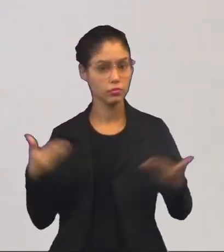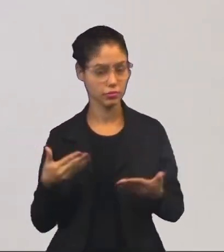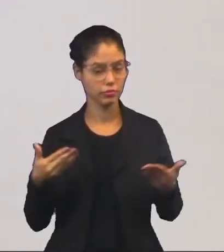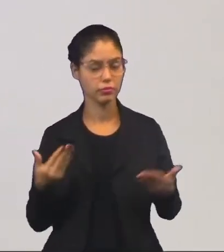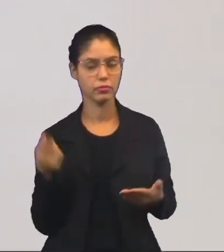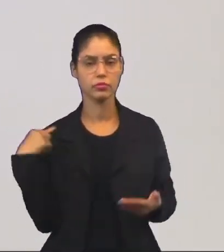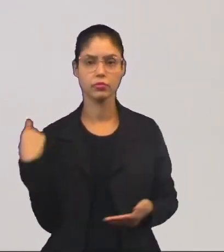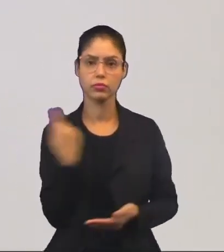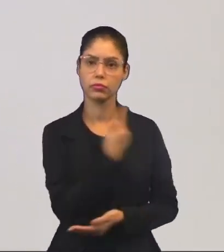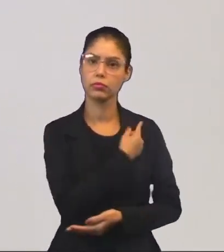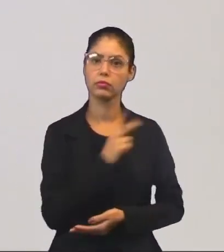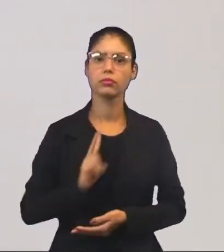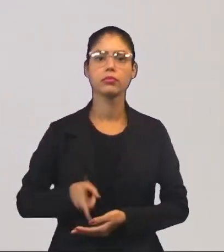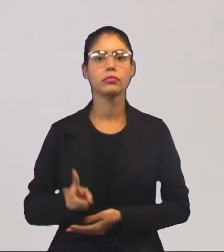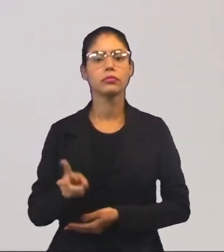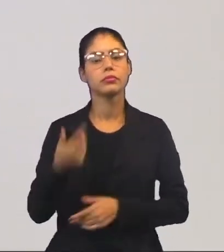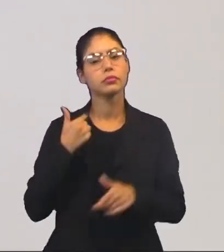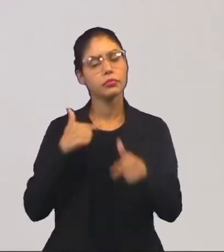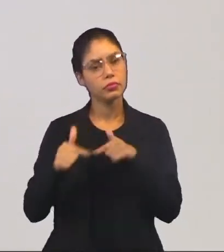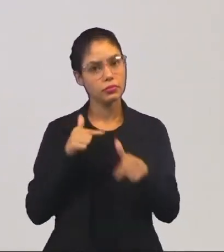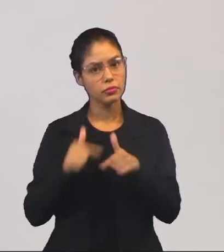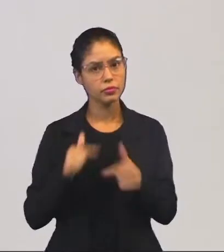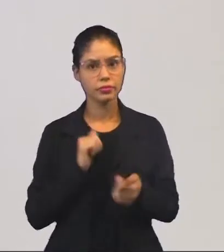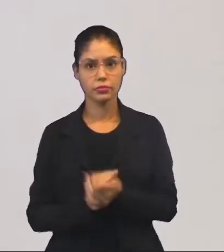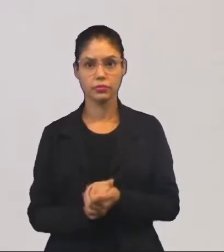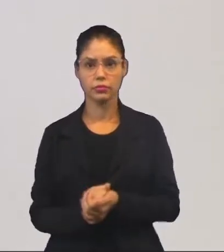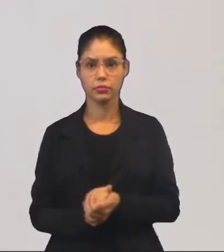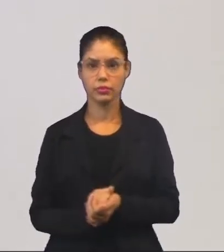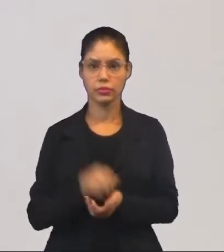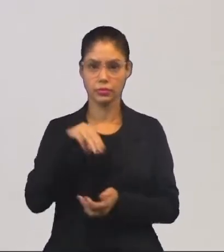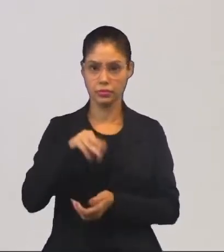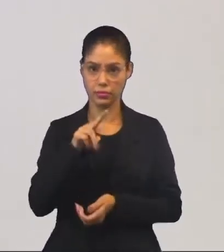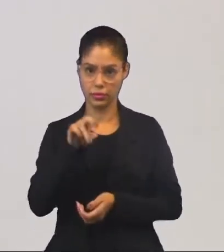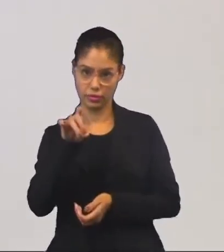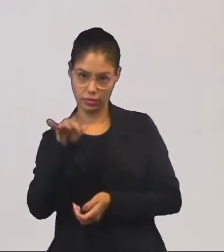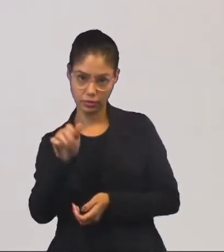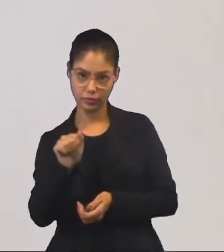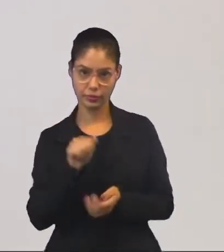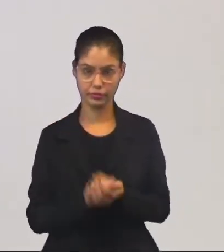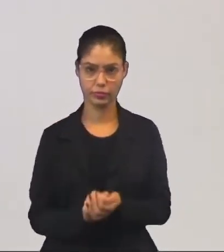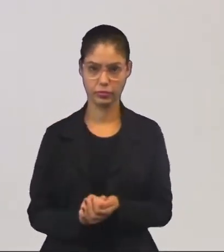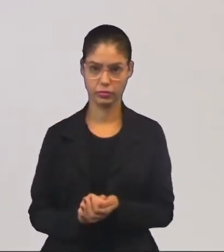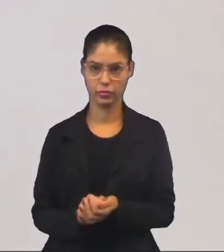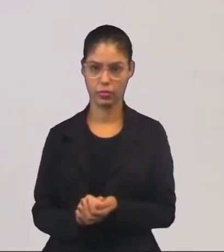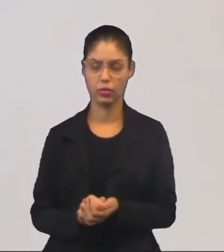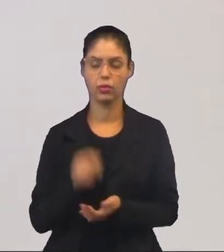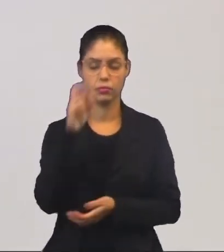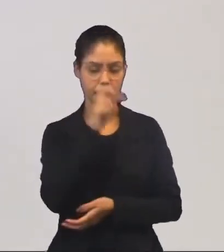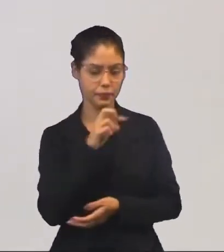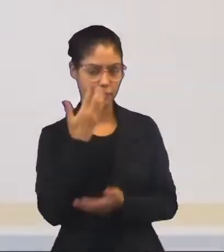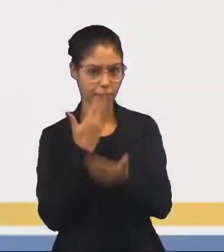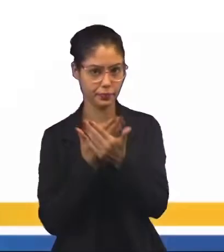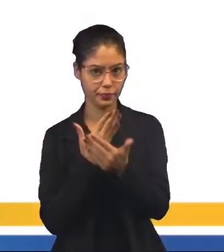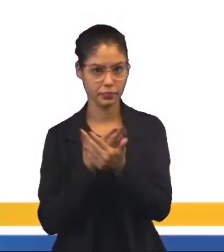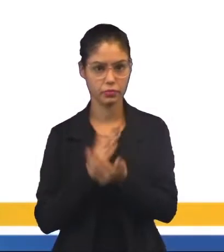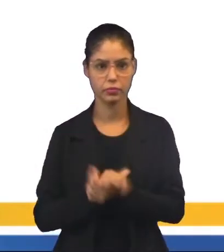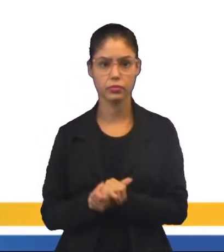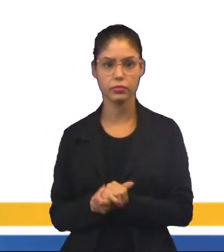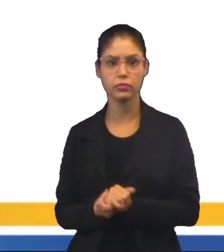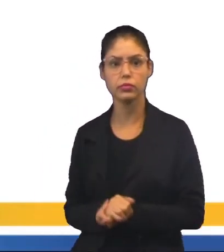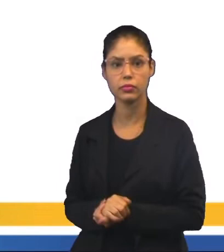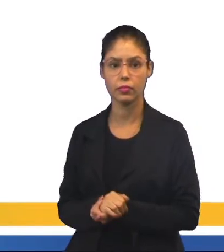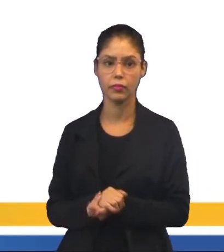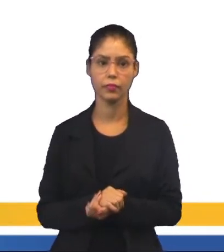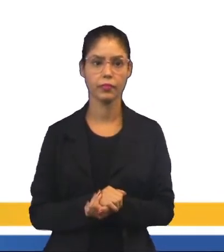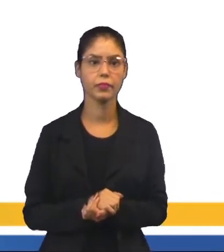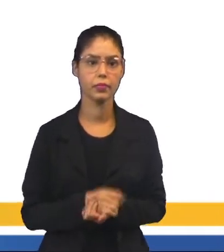momento, nós vamos dar continuidade trabalhando com matrizes, tá? Na área de estudo analítico. Então, vamos lá.